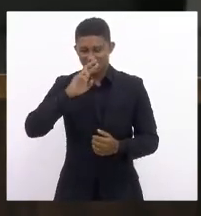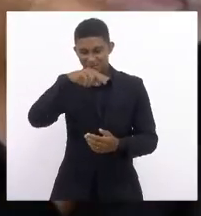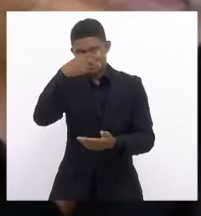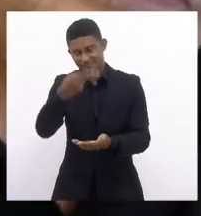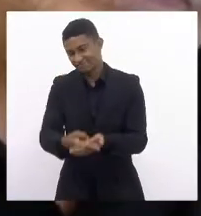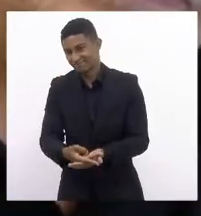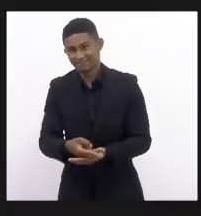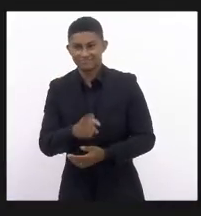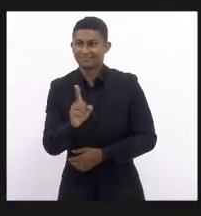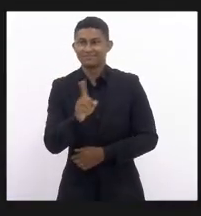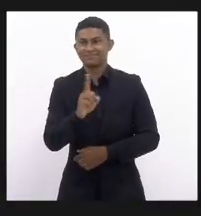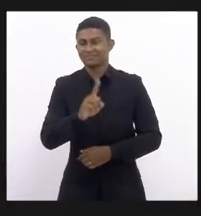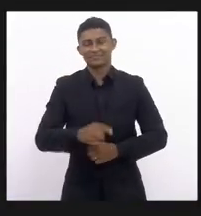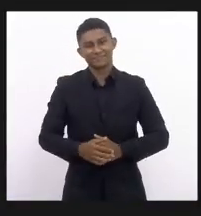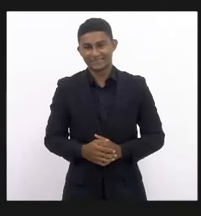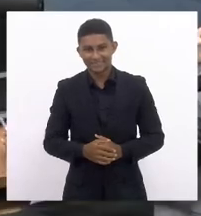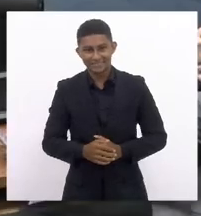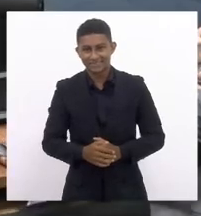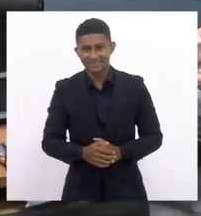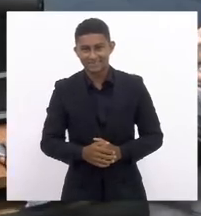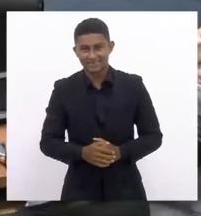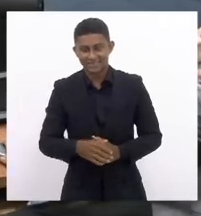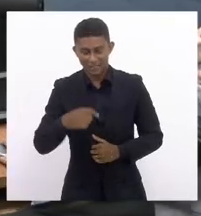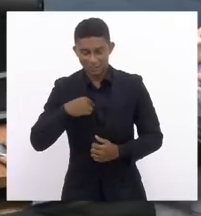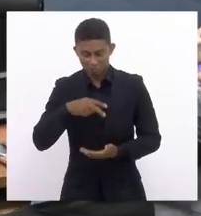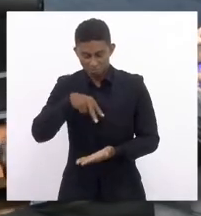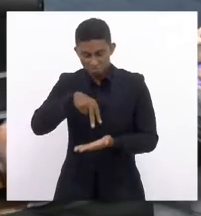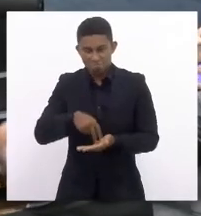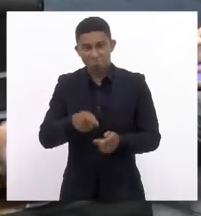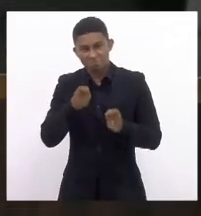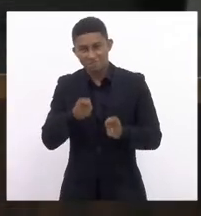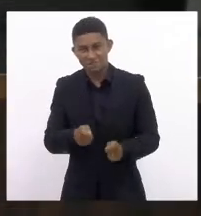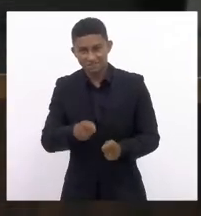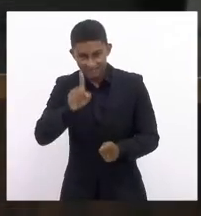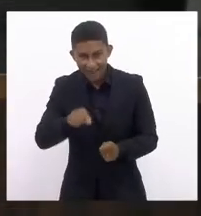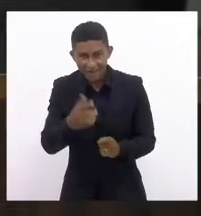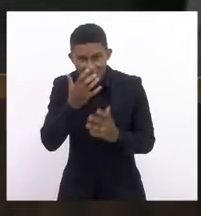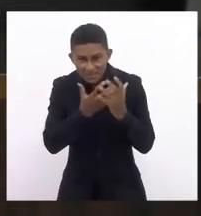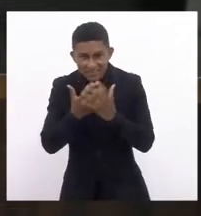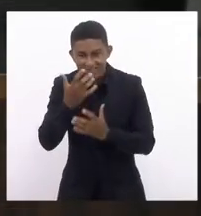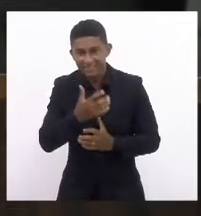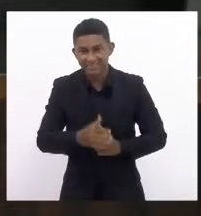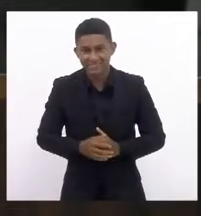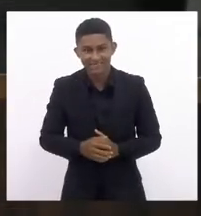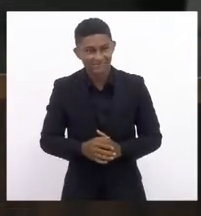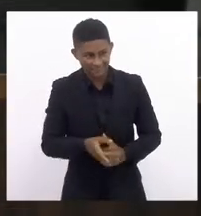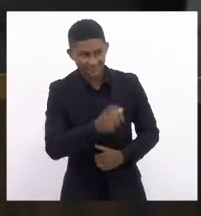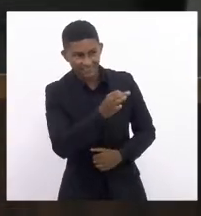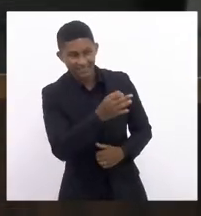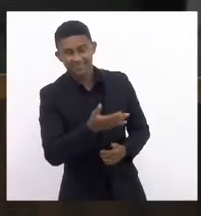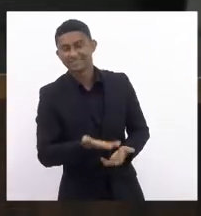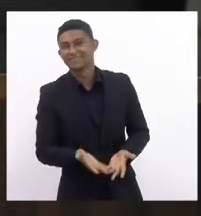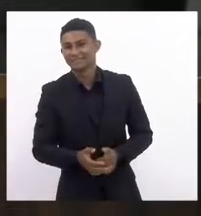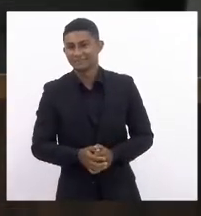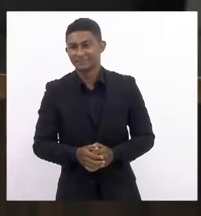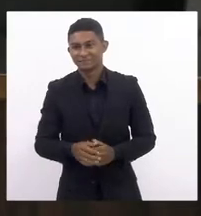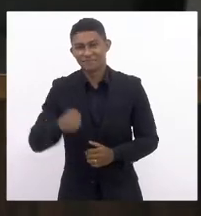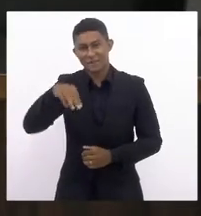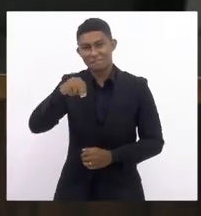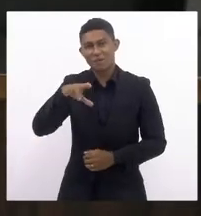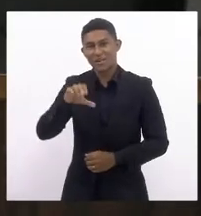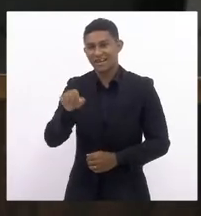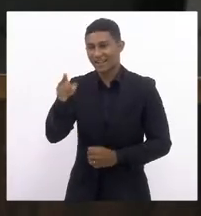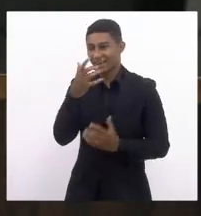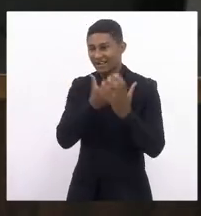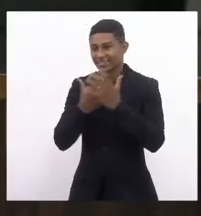não. E nem saio do lugar. Não é isso? É isso? Claro. A Mônica. A Mônica já cantou ali.